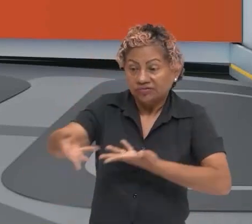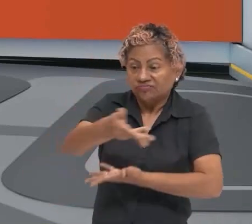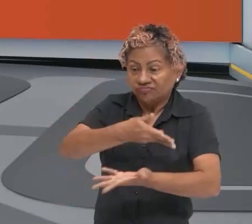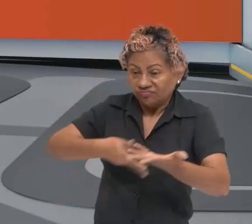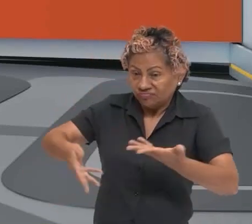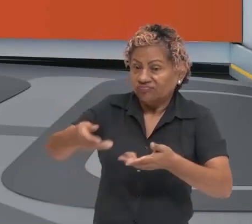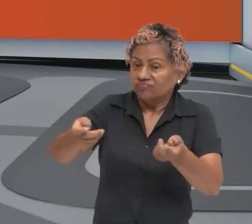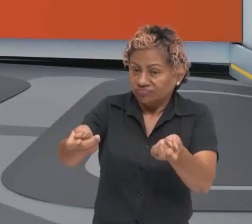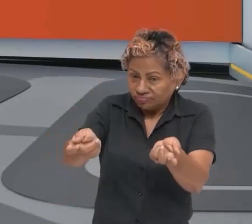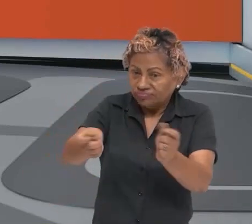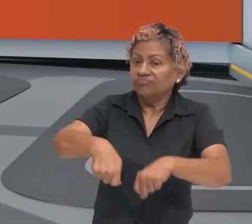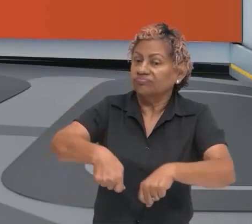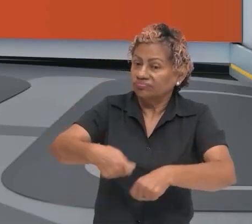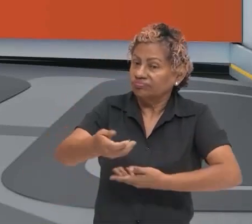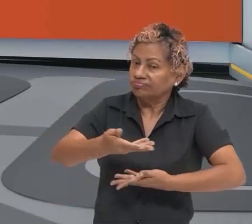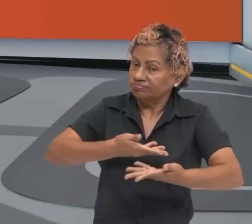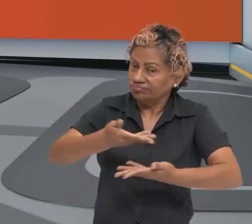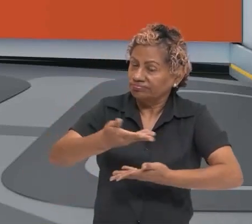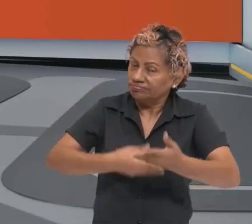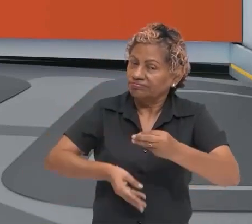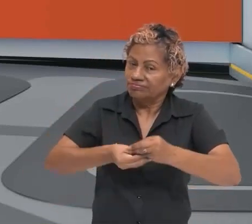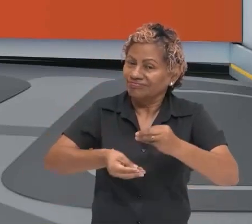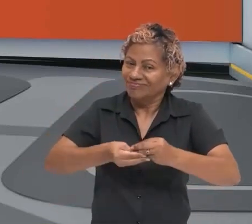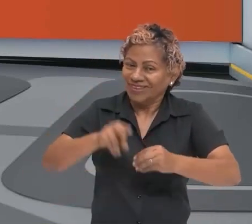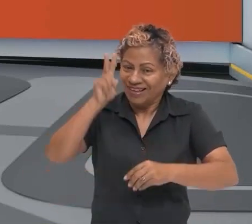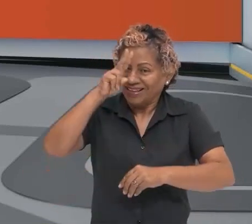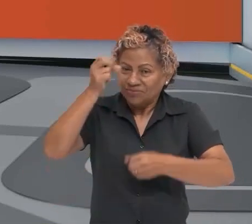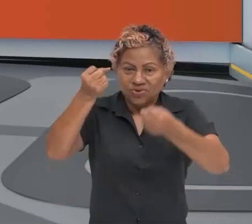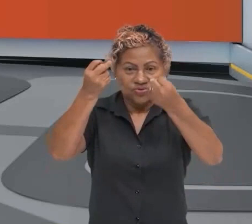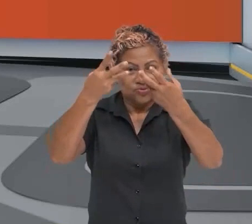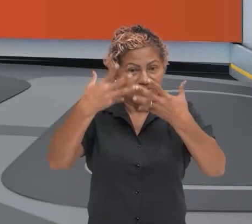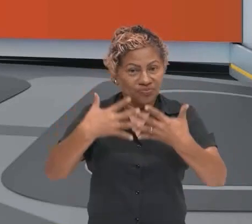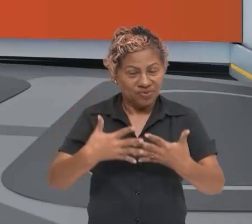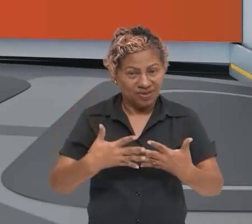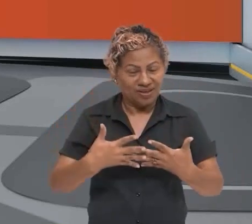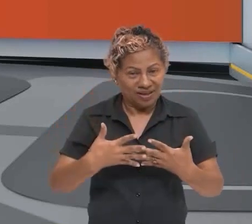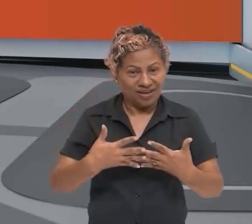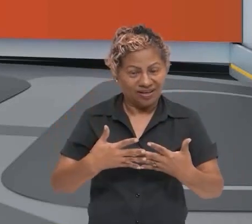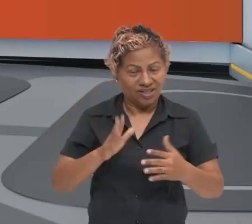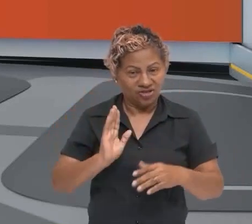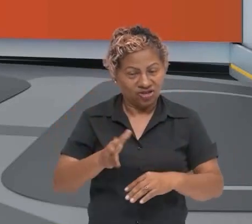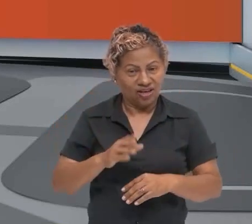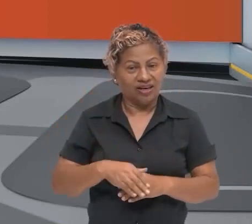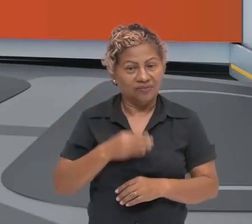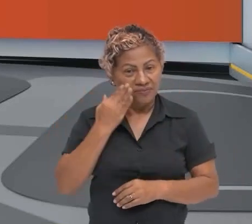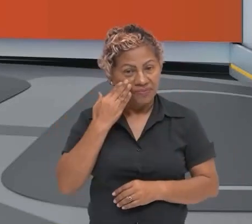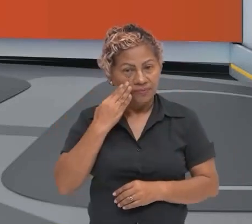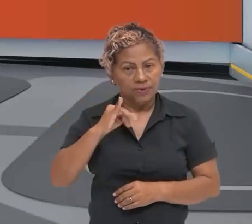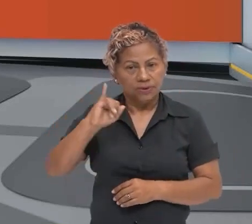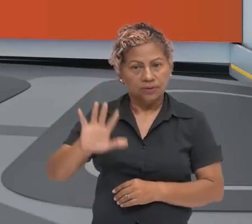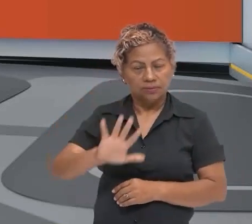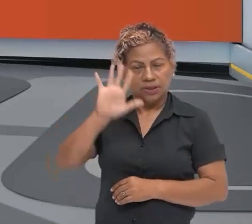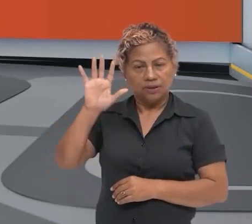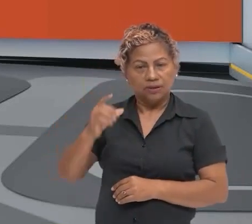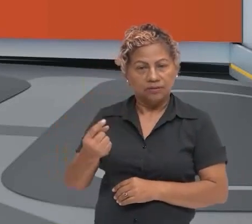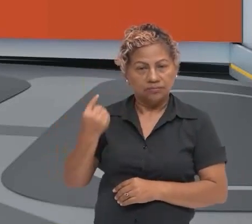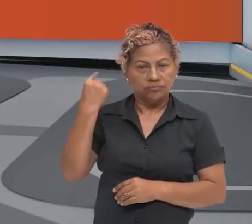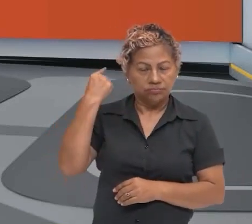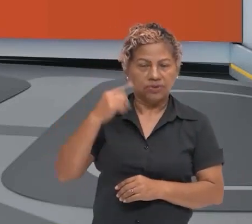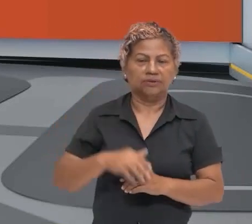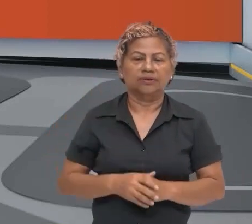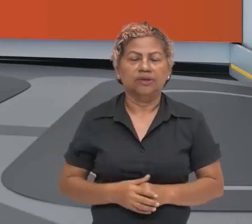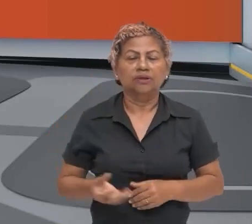pode ser colaborativa, como eu coloquei aqui para vocês nessas imagens. E aí, dentro da escola que nós